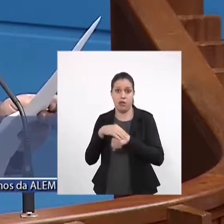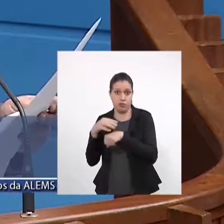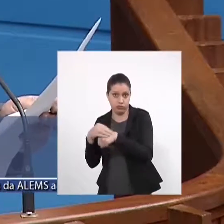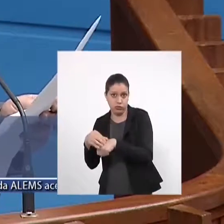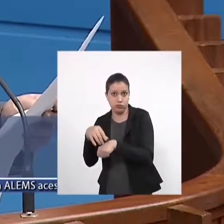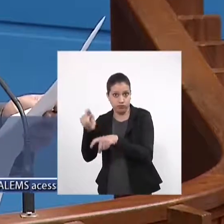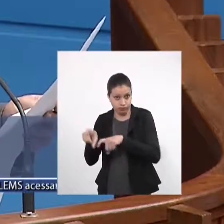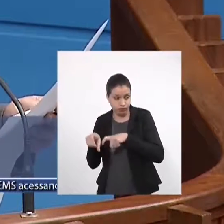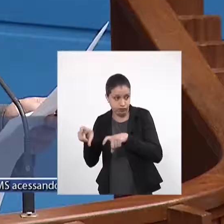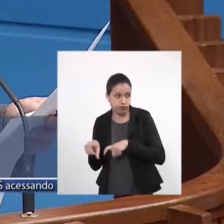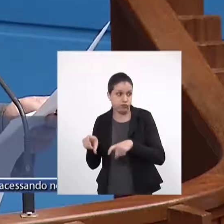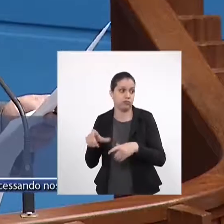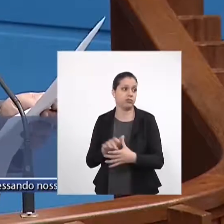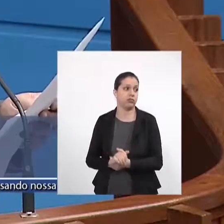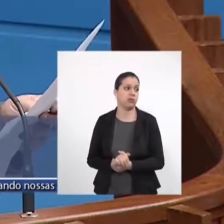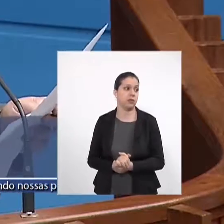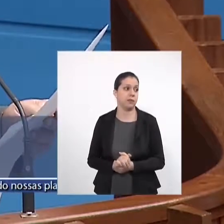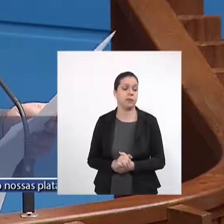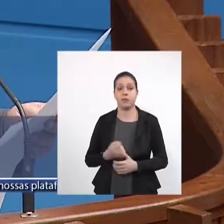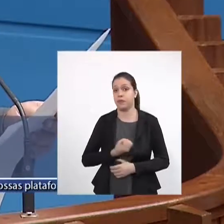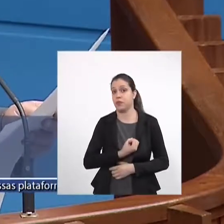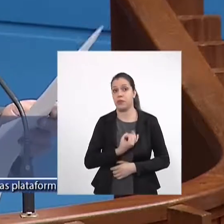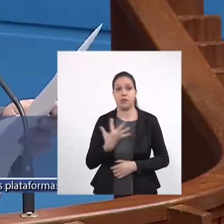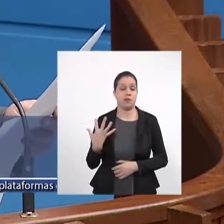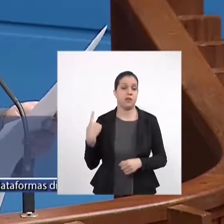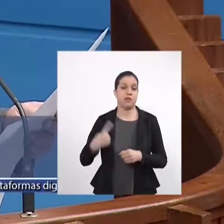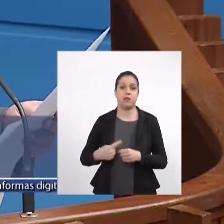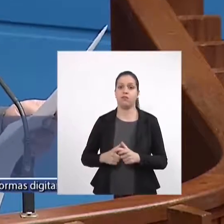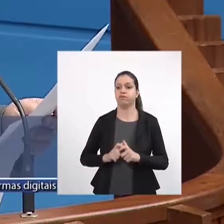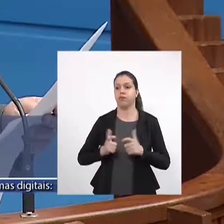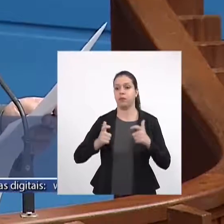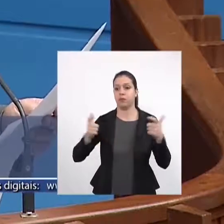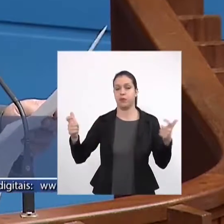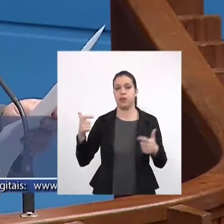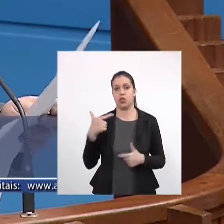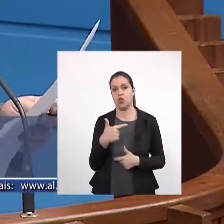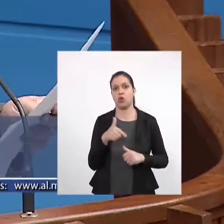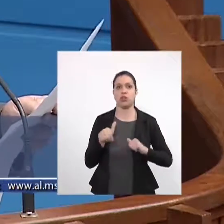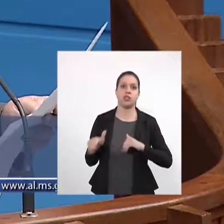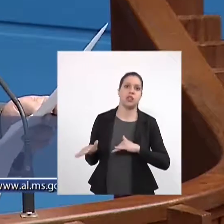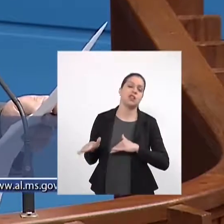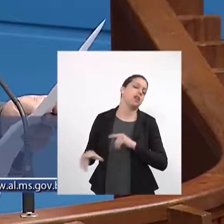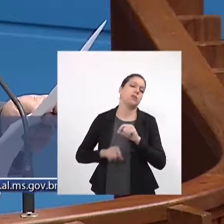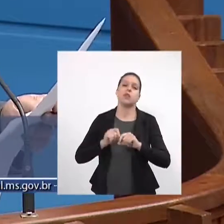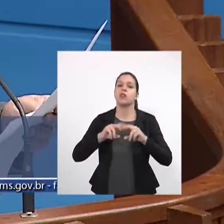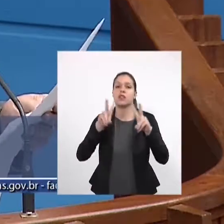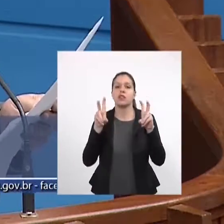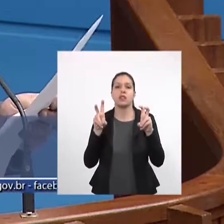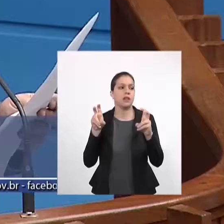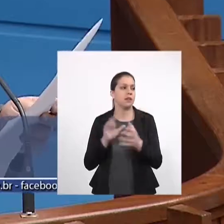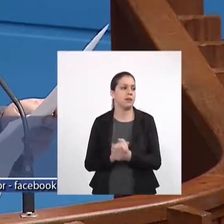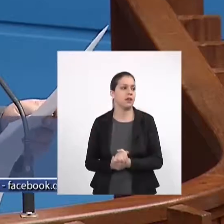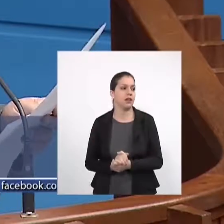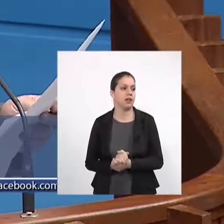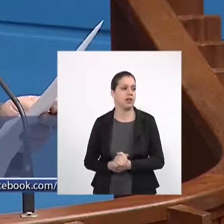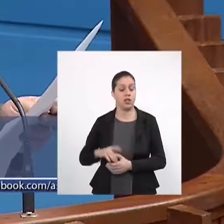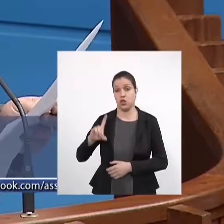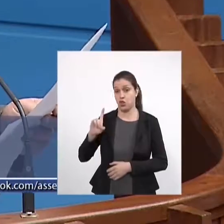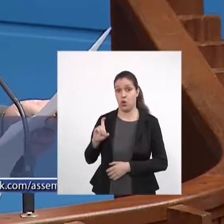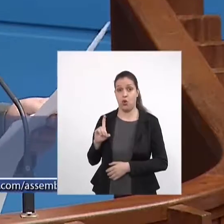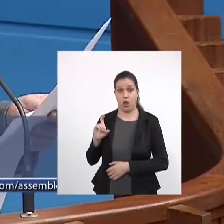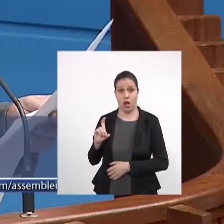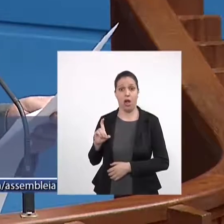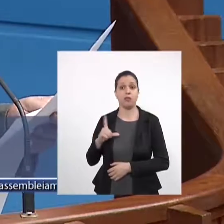Os números do desenvolvimento da cidade foram apresentados na edição de 2 de setembro, com o título Dourados em